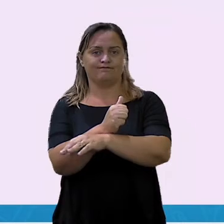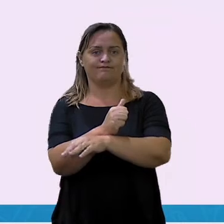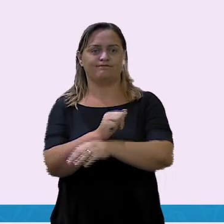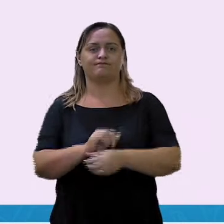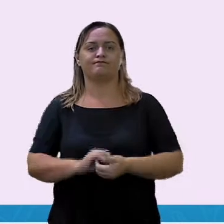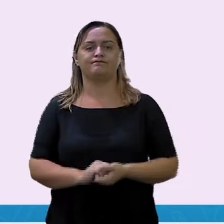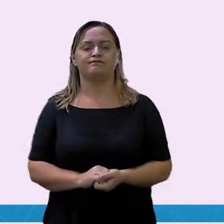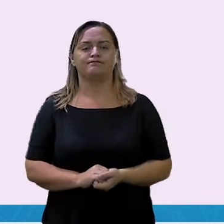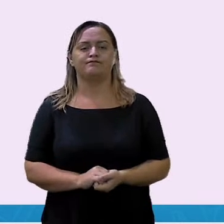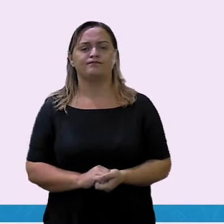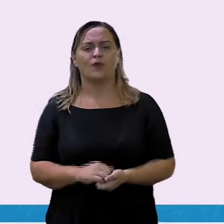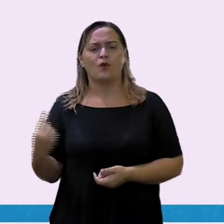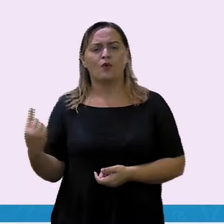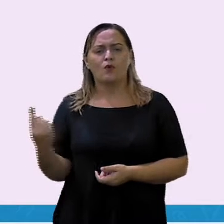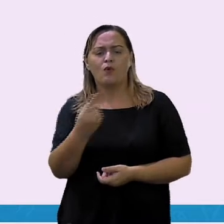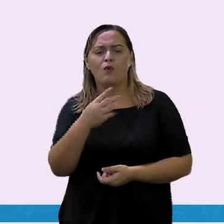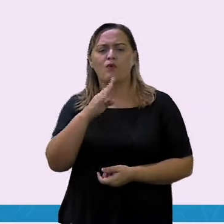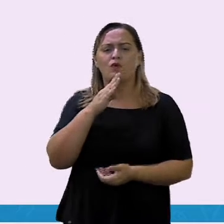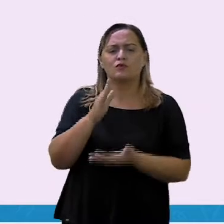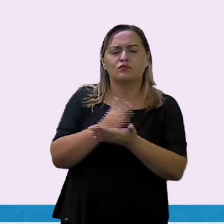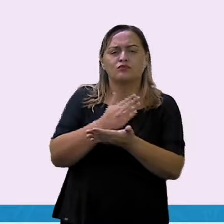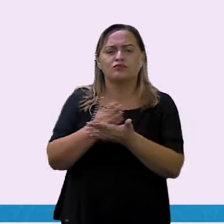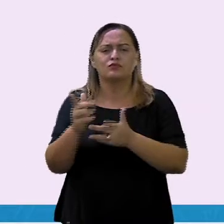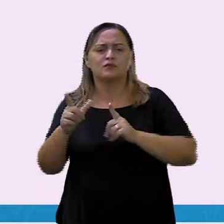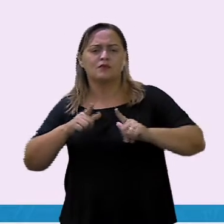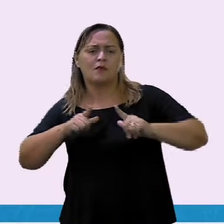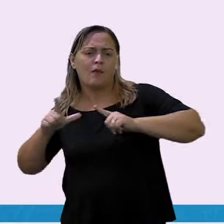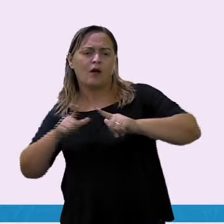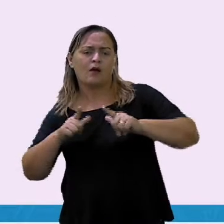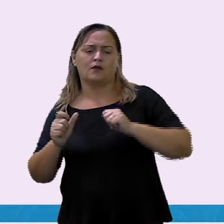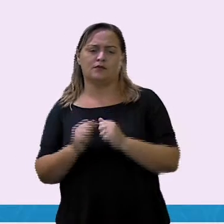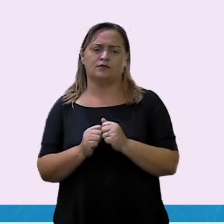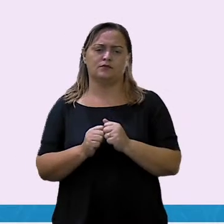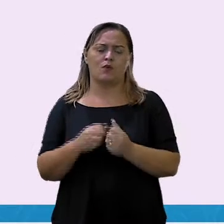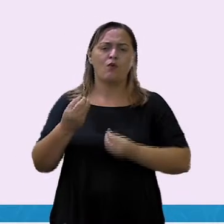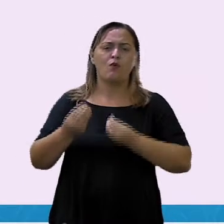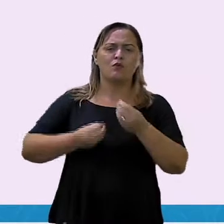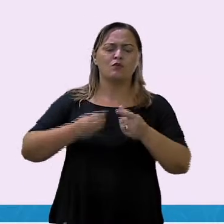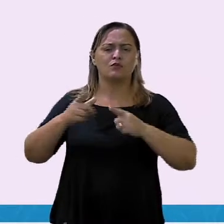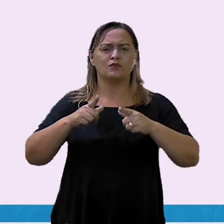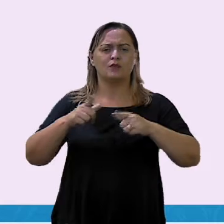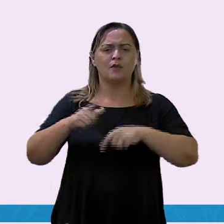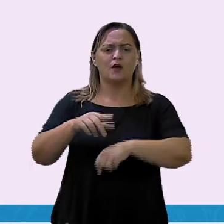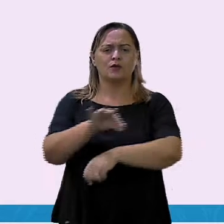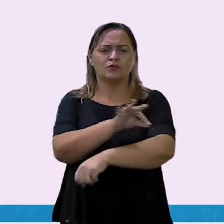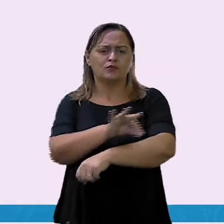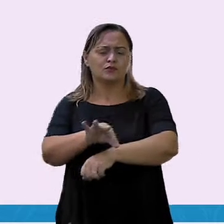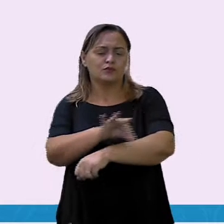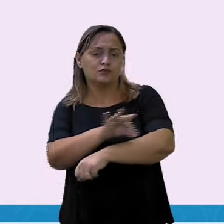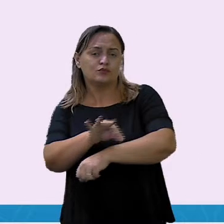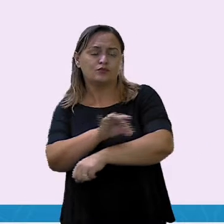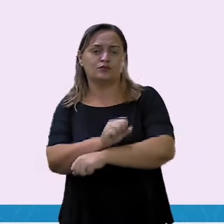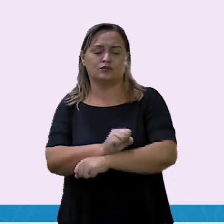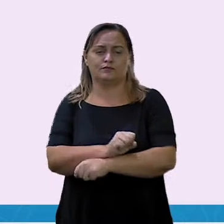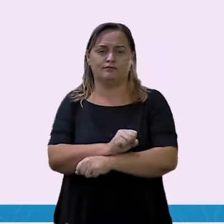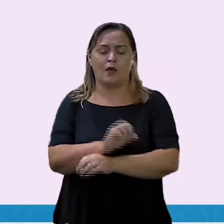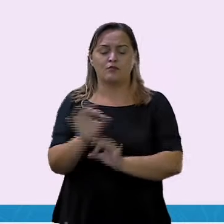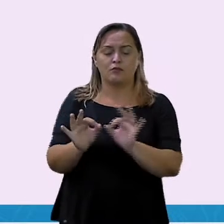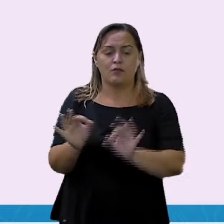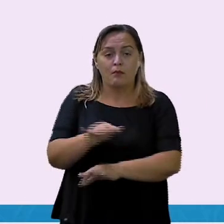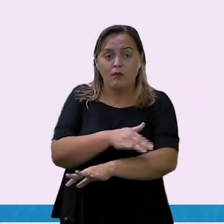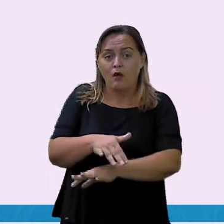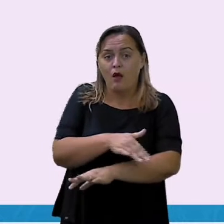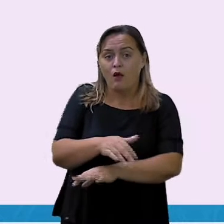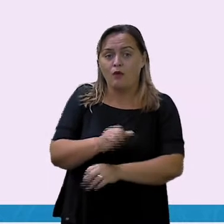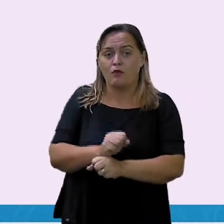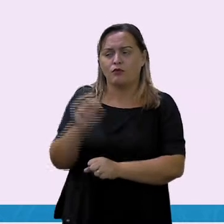concretas, ou como se dá o trabalho na arquitetura, no urbanismo e no paisagismo. Olha o que chama